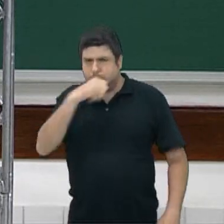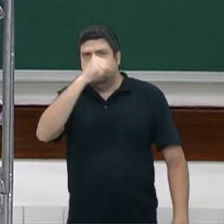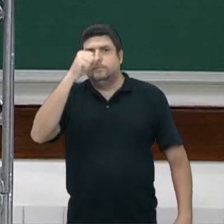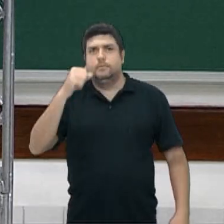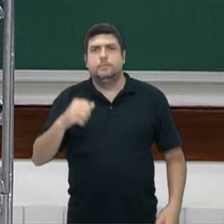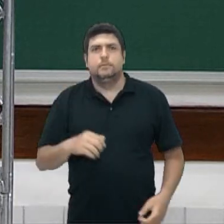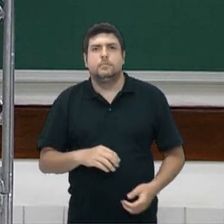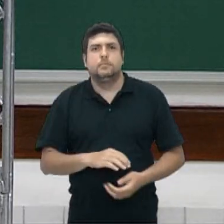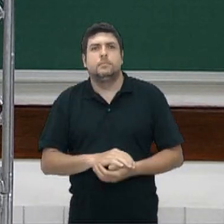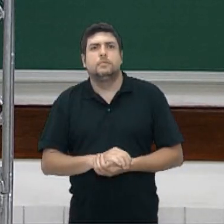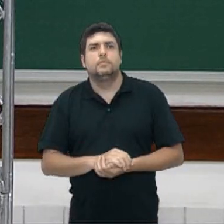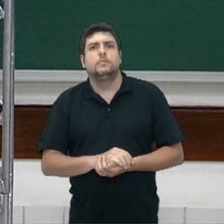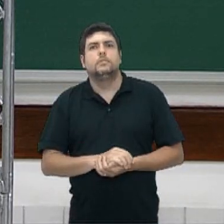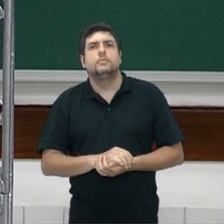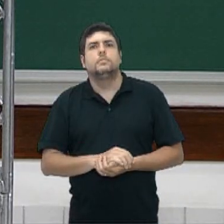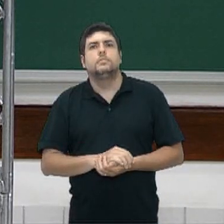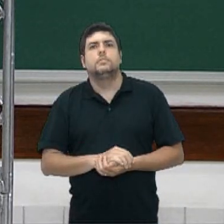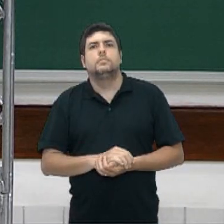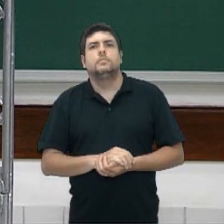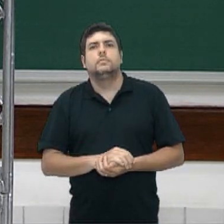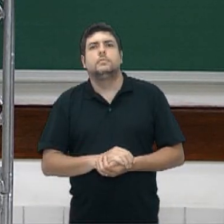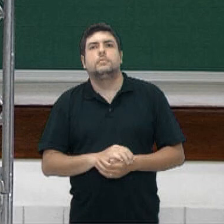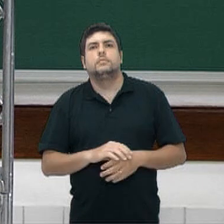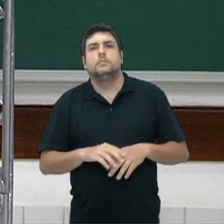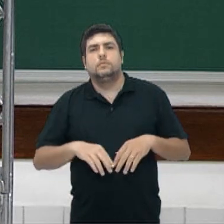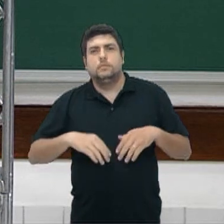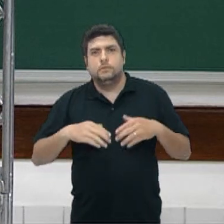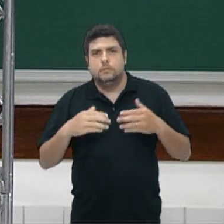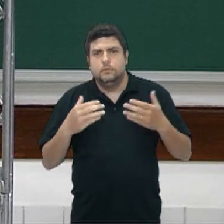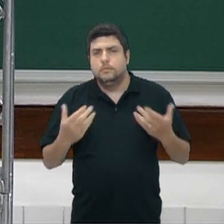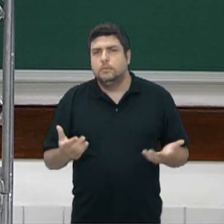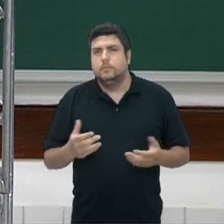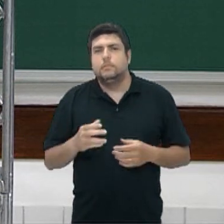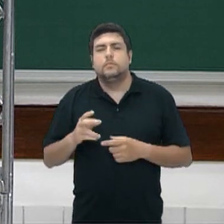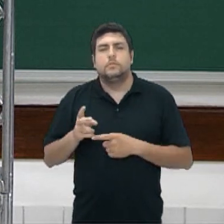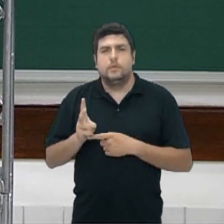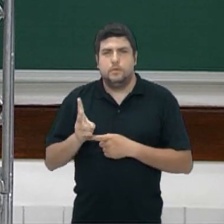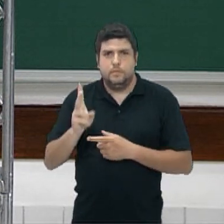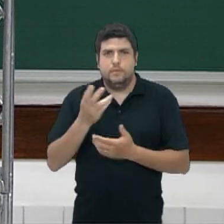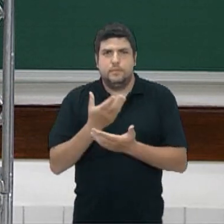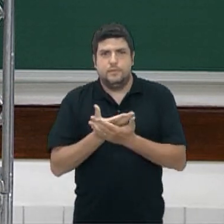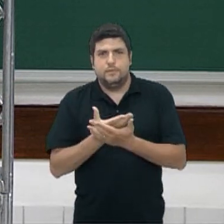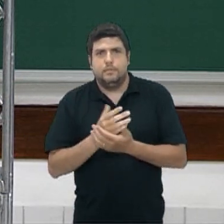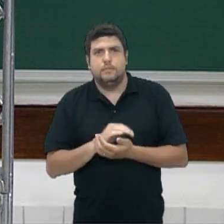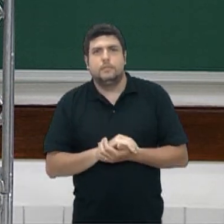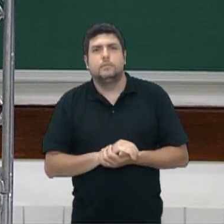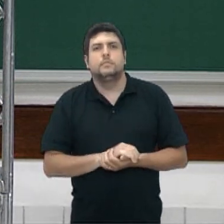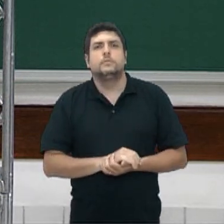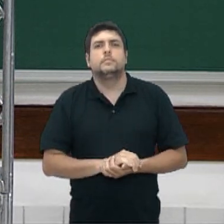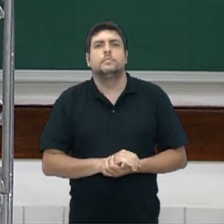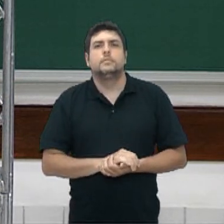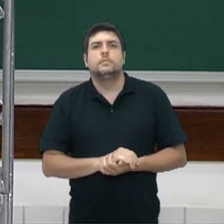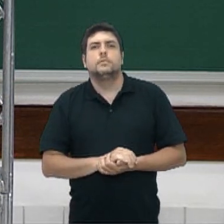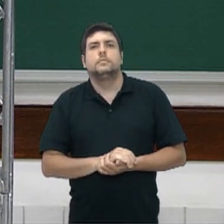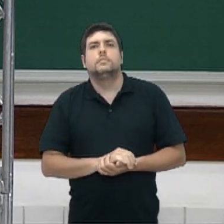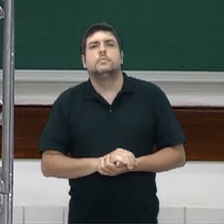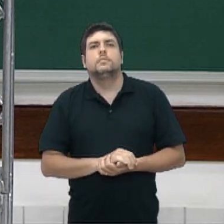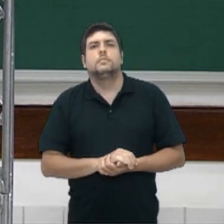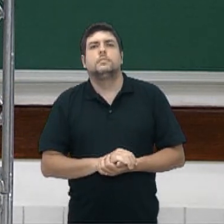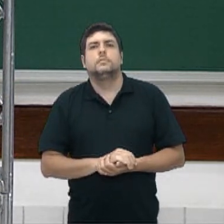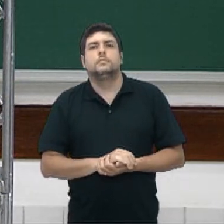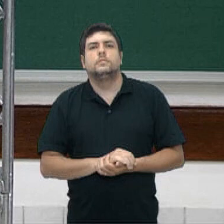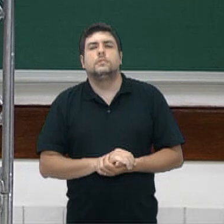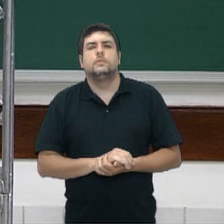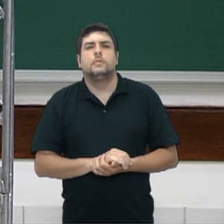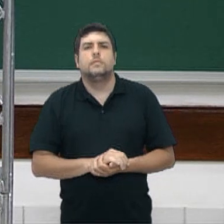ok? Bem, vamos continuar aqui a nossa aula. Gente, eu quero que